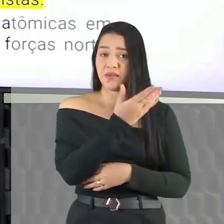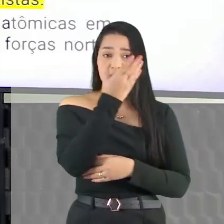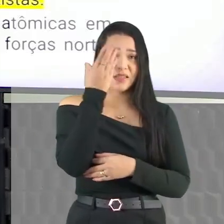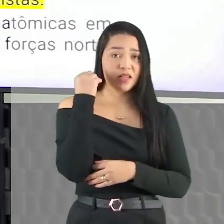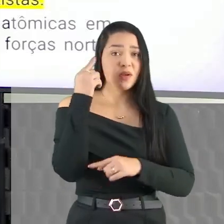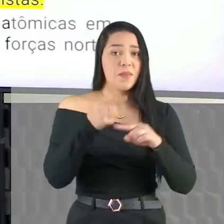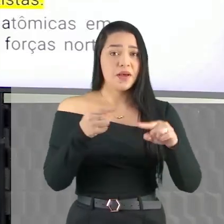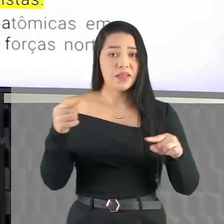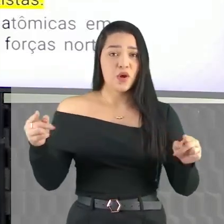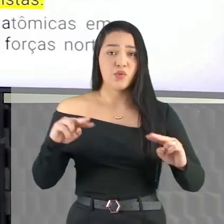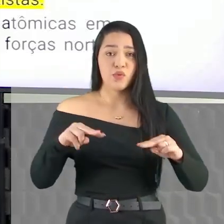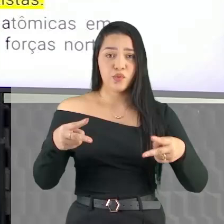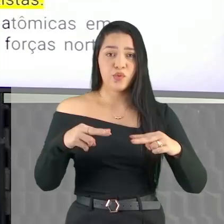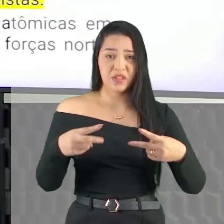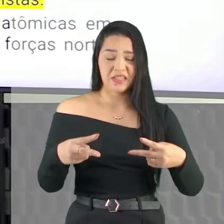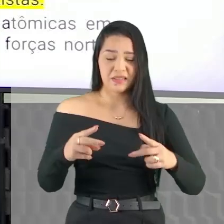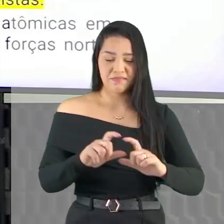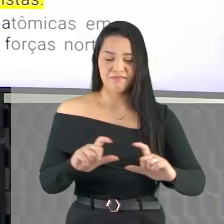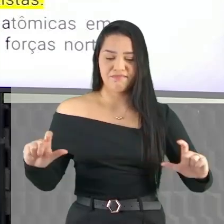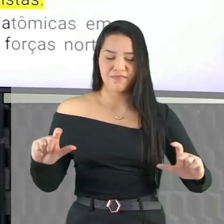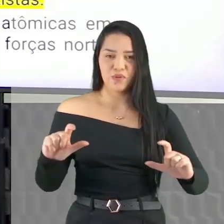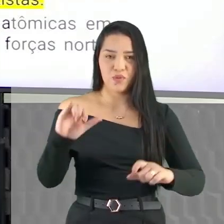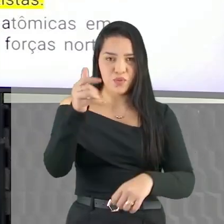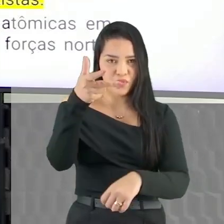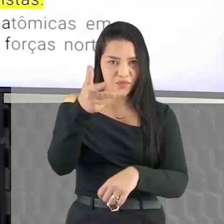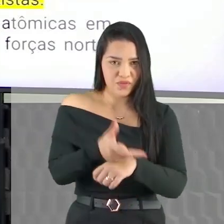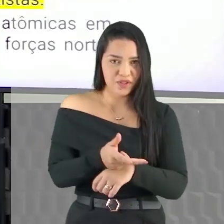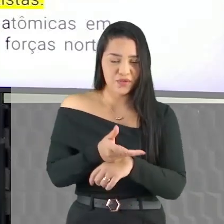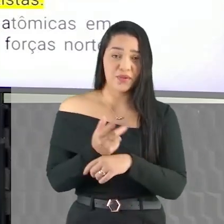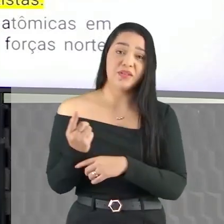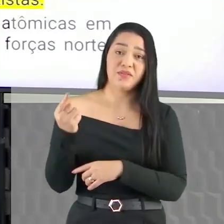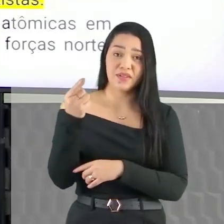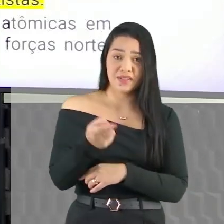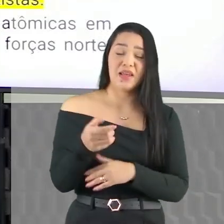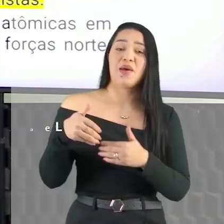que o material está no link da descrição desse vídeo e